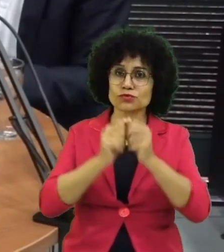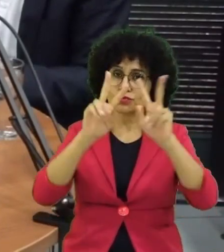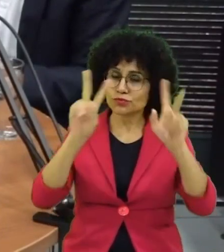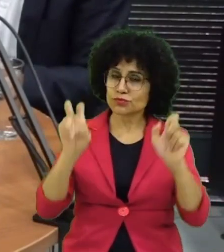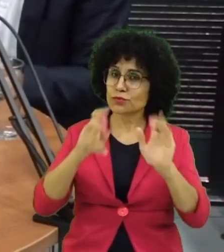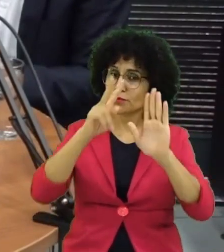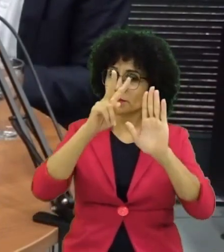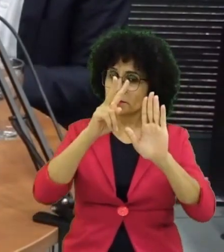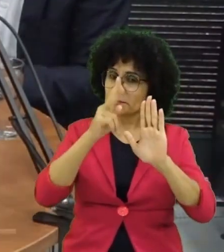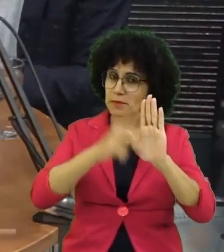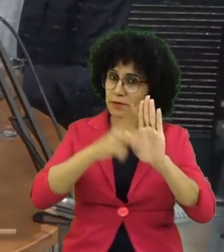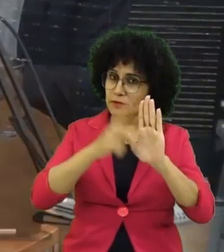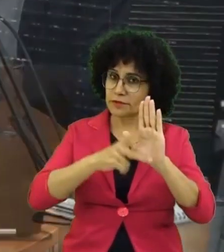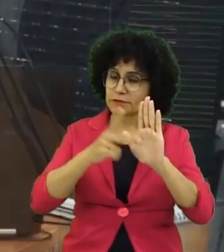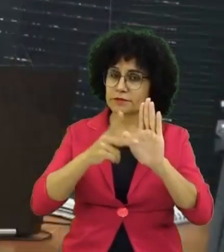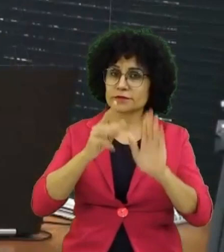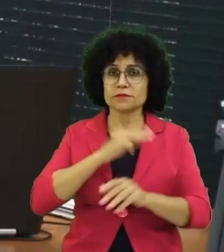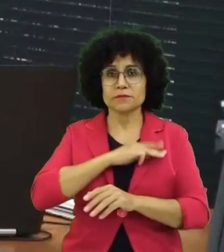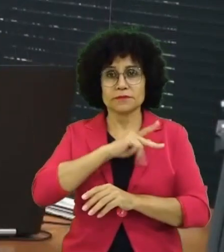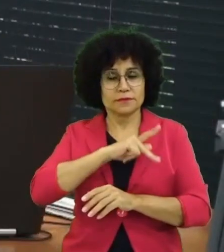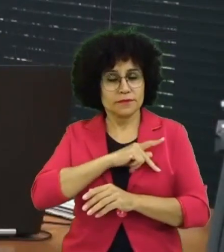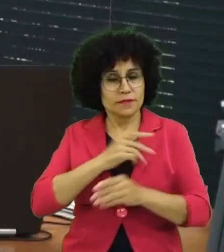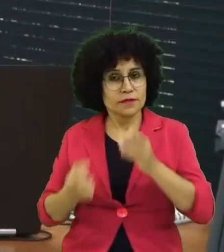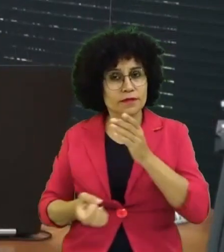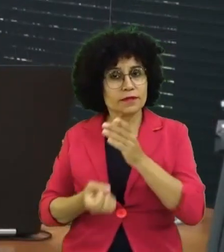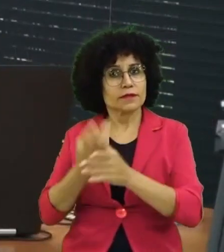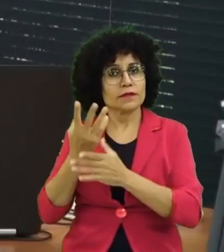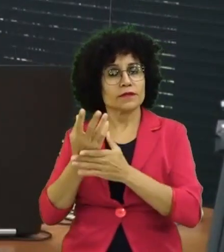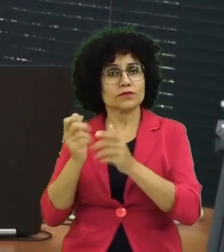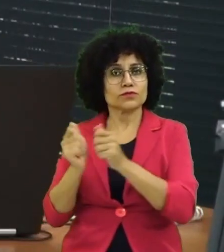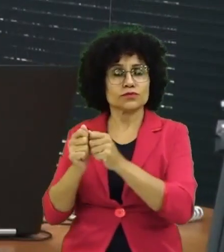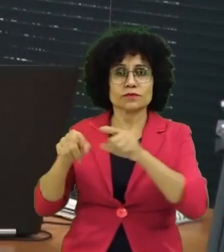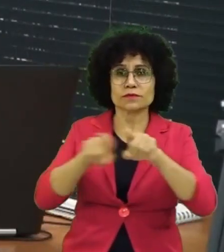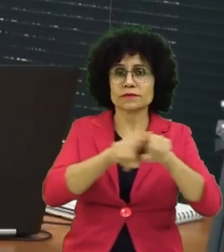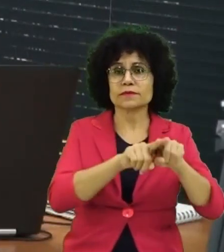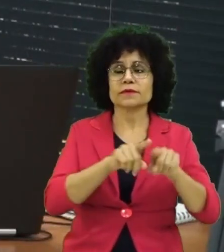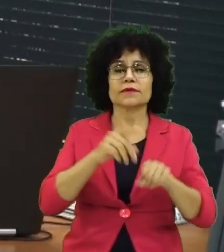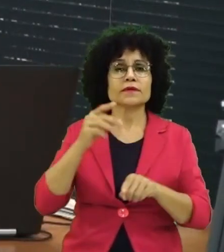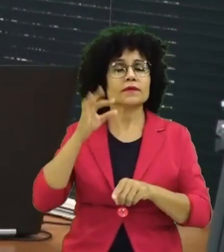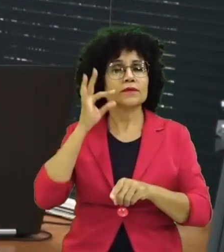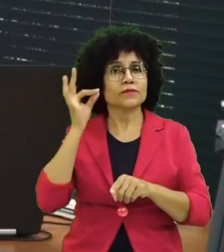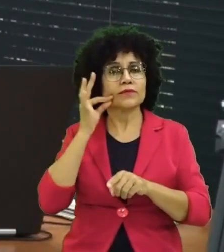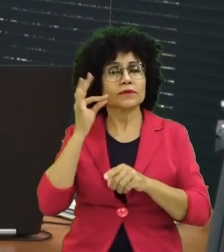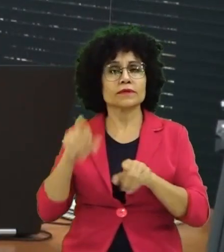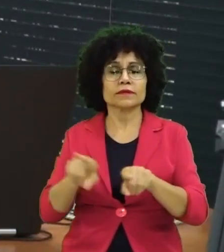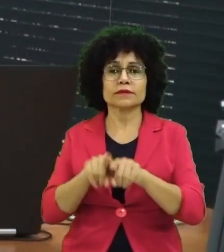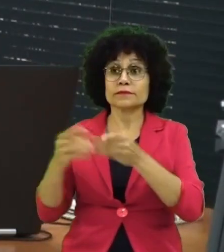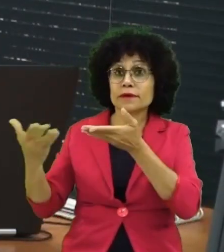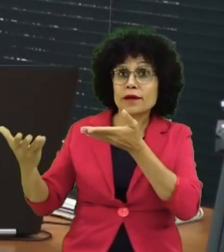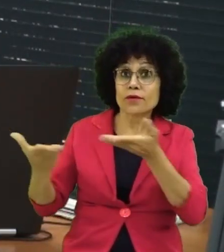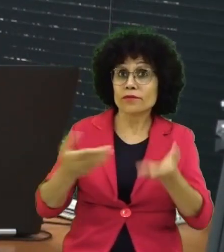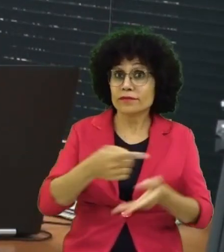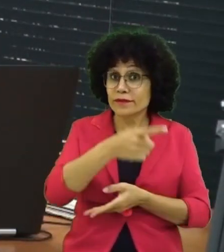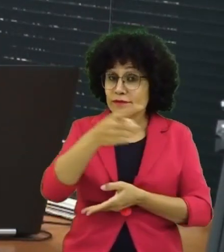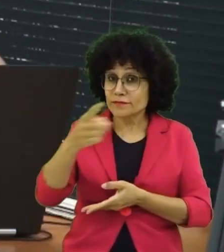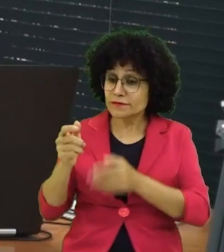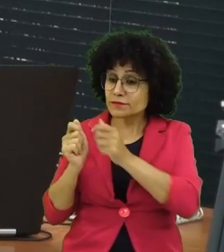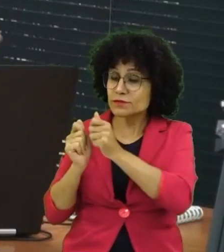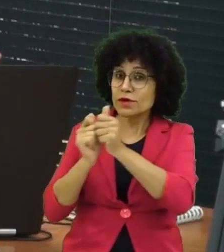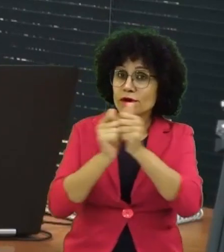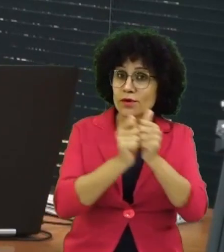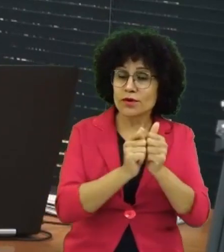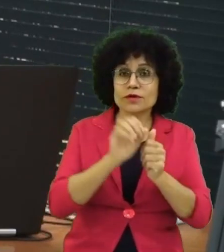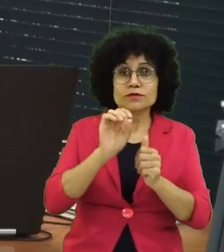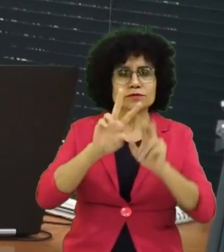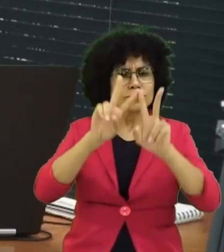projeto, idealizado pelo Ministério Público, com parceria da Universidade Federal do Mato Grosso. E convidamos vocês a acompanharem não